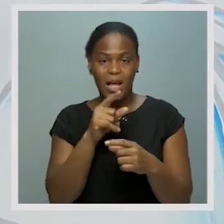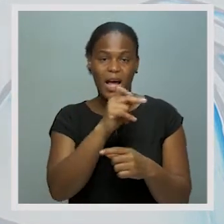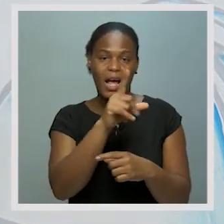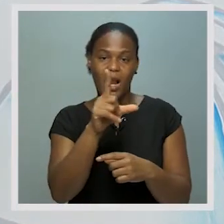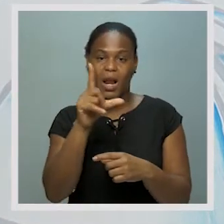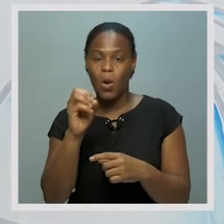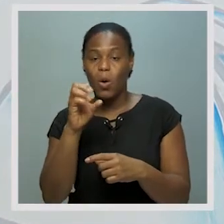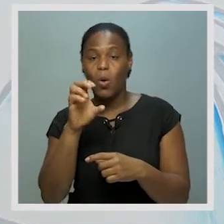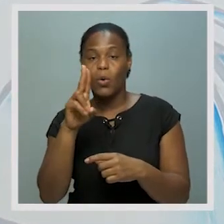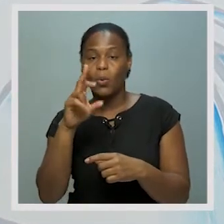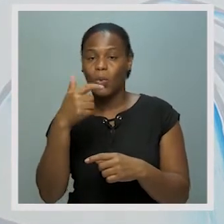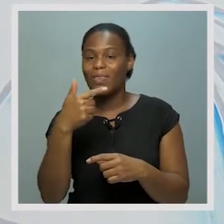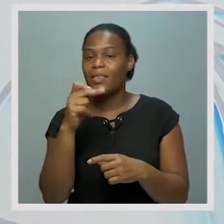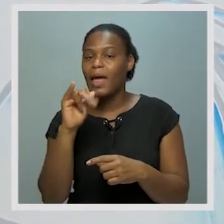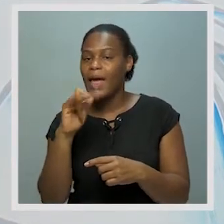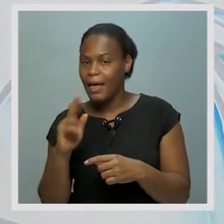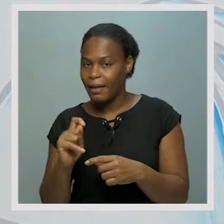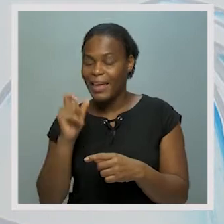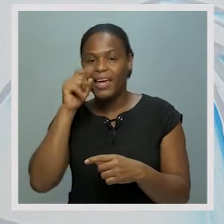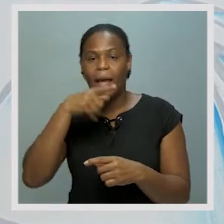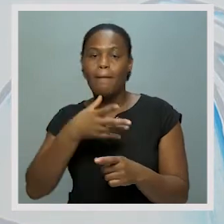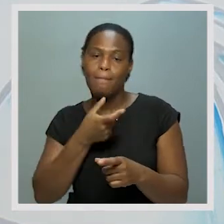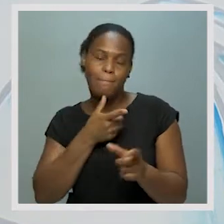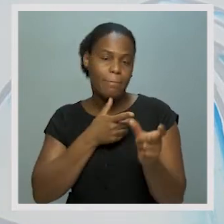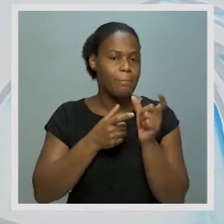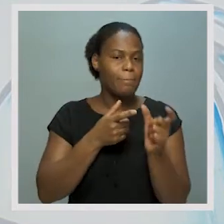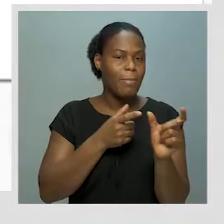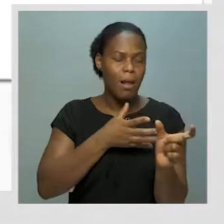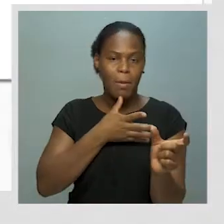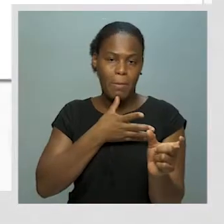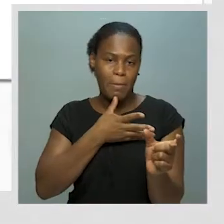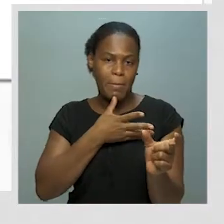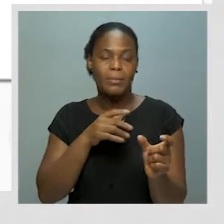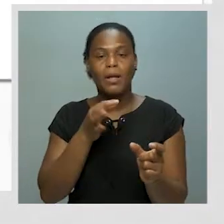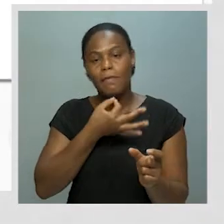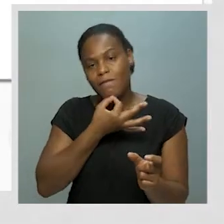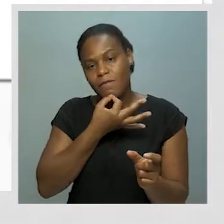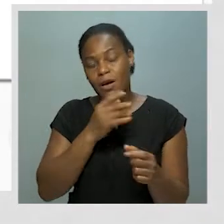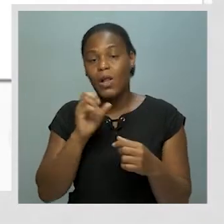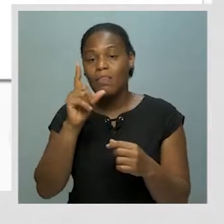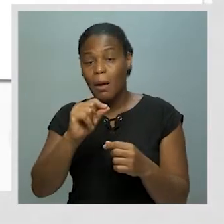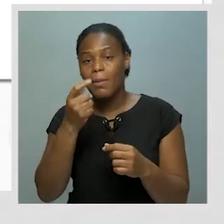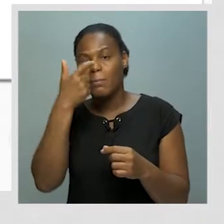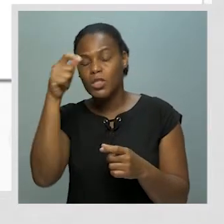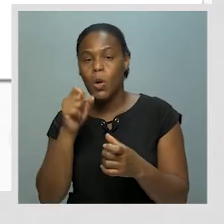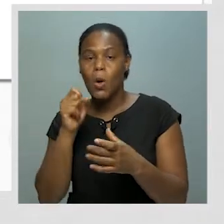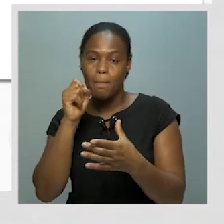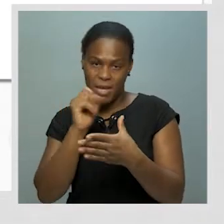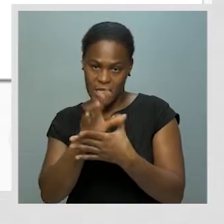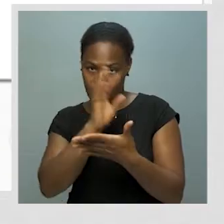significa allocutere, aquele que está no uso da palavra, e ele é também